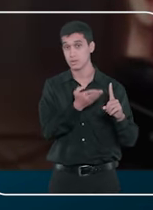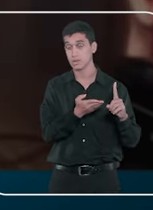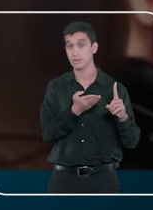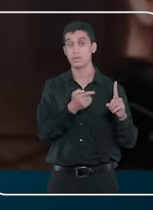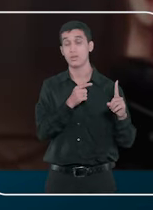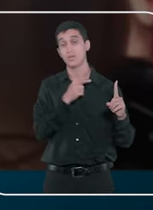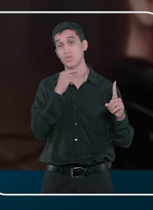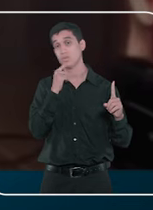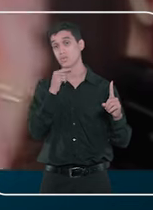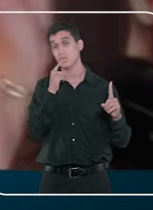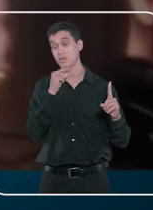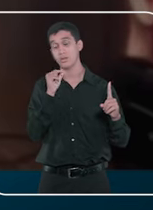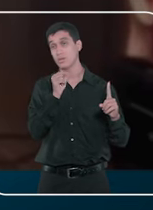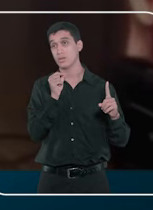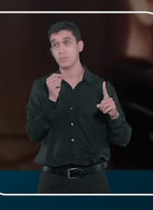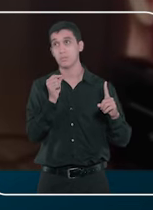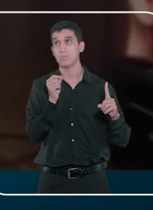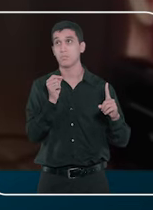poderia,